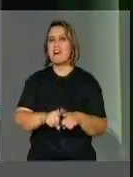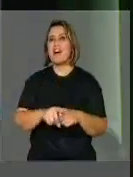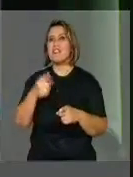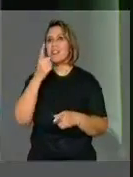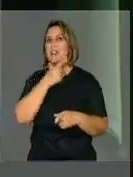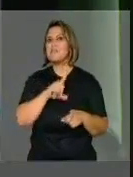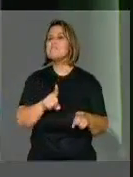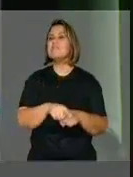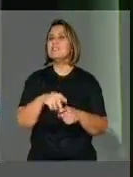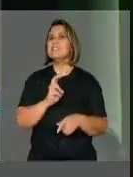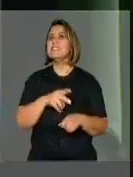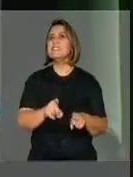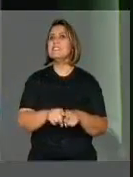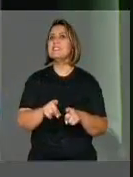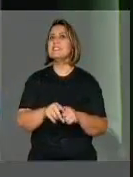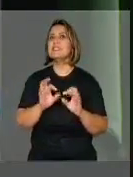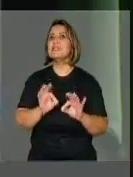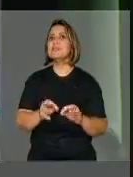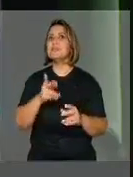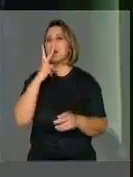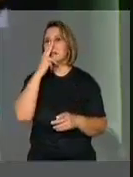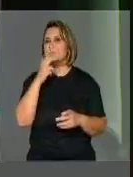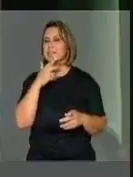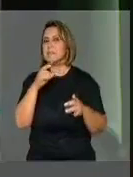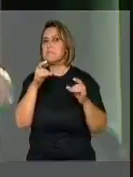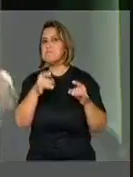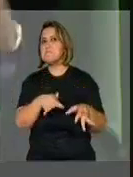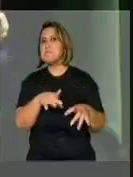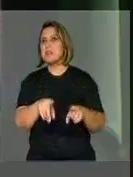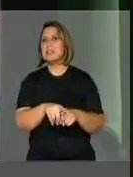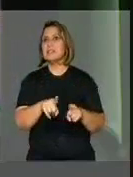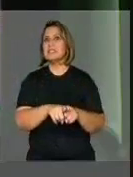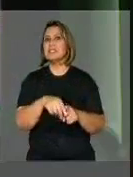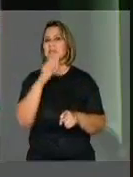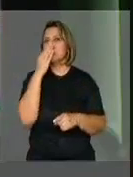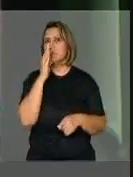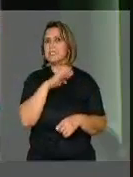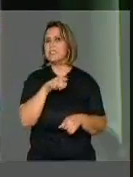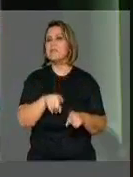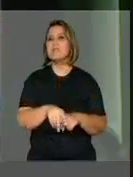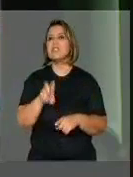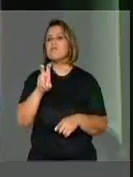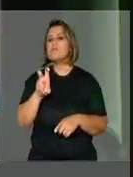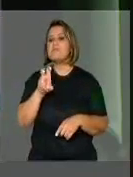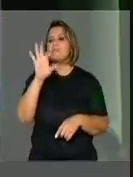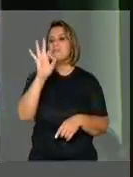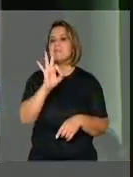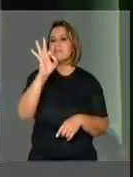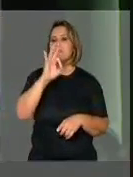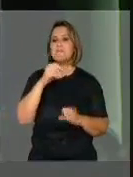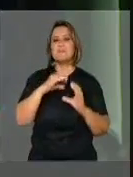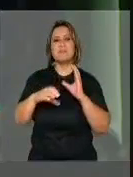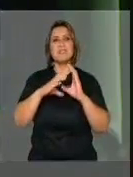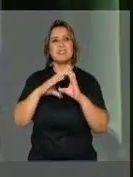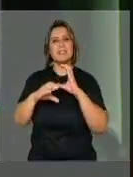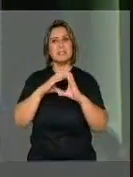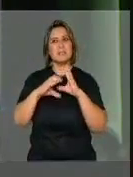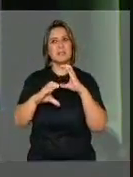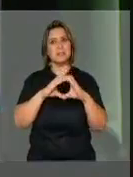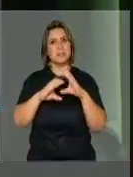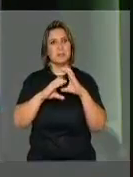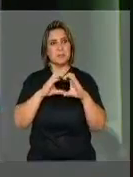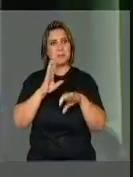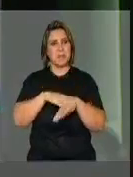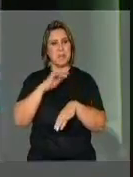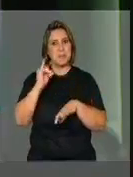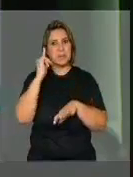para justificar um certo abandono e uma projeção apenas de 5% do potencial de comunicação deste órgão